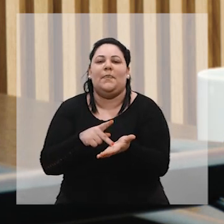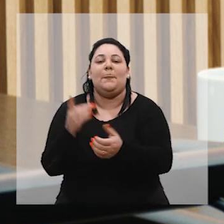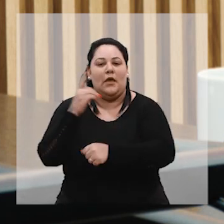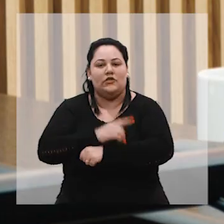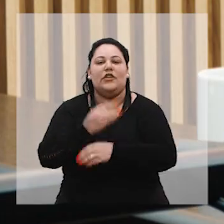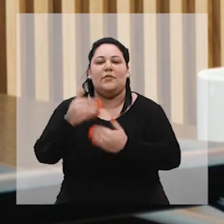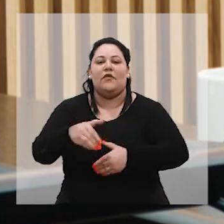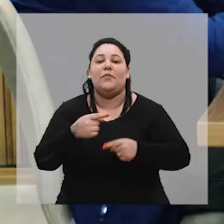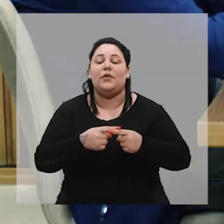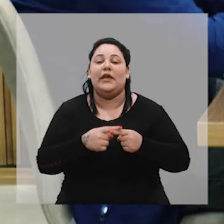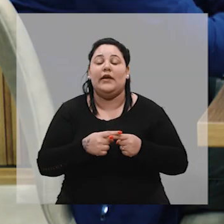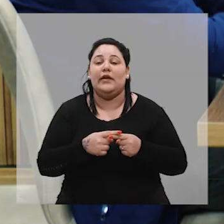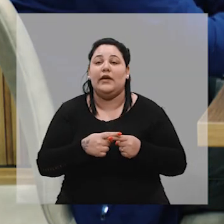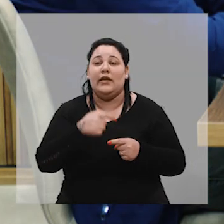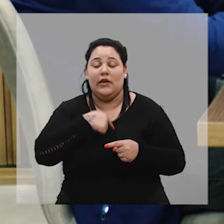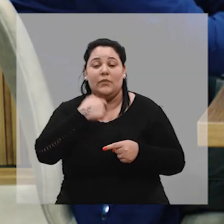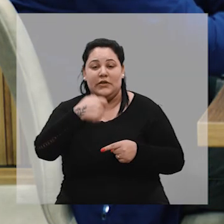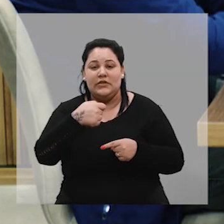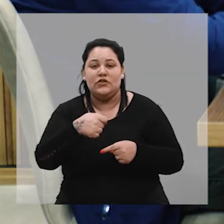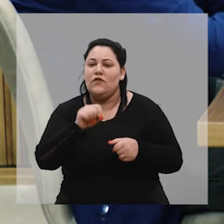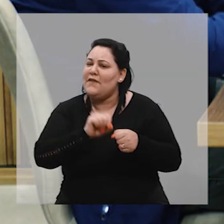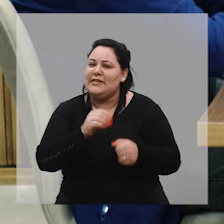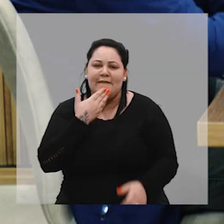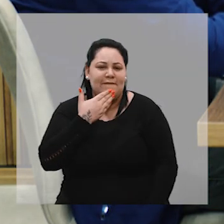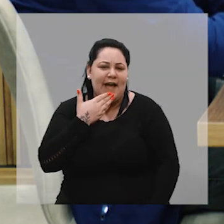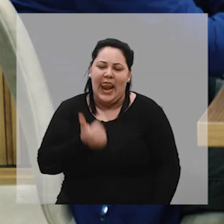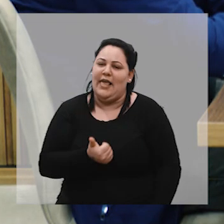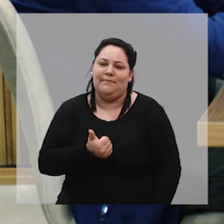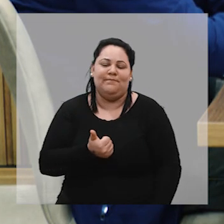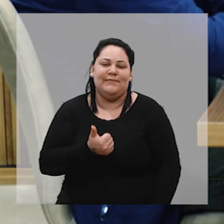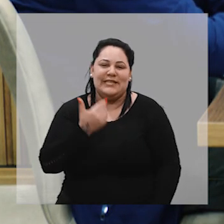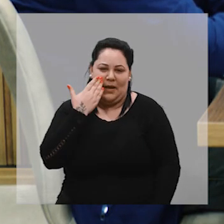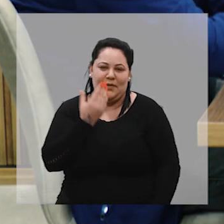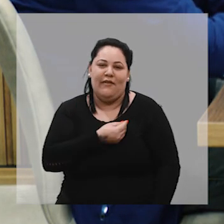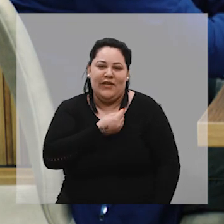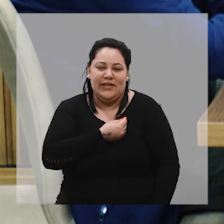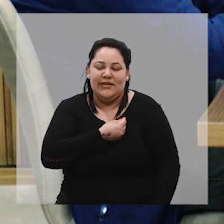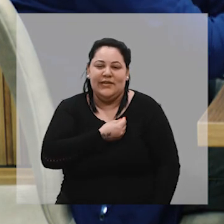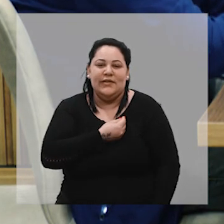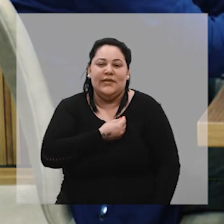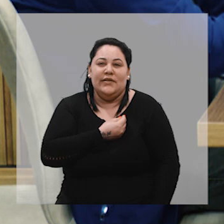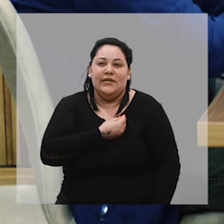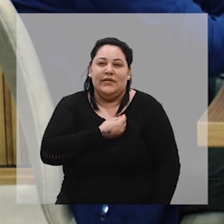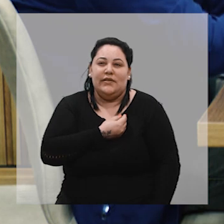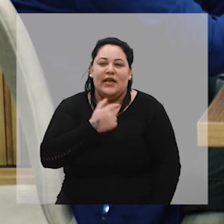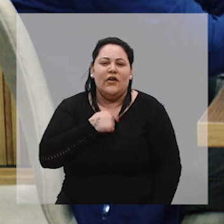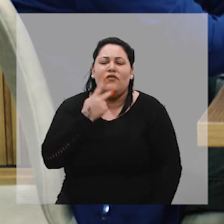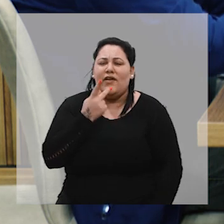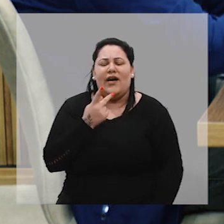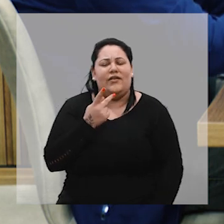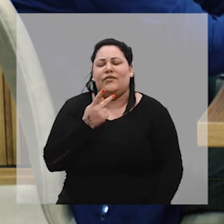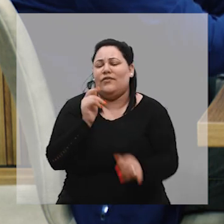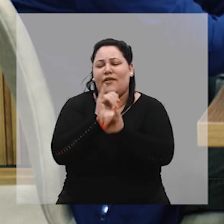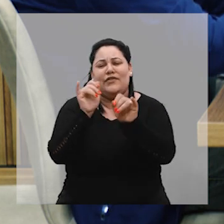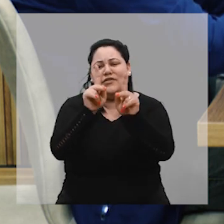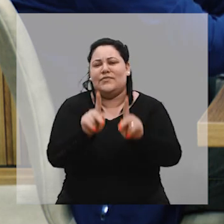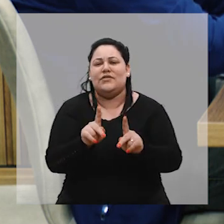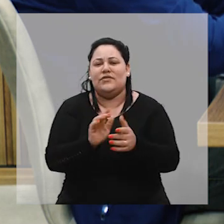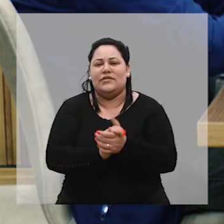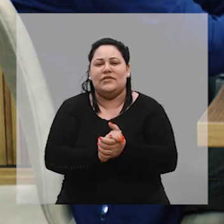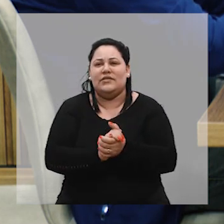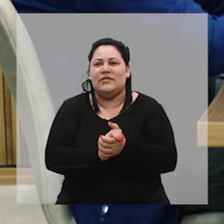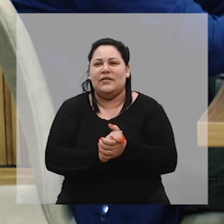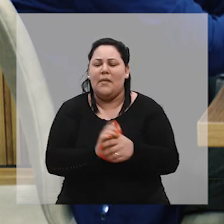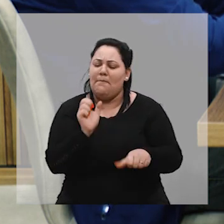seja no dia da prova. Porque eu tenho que fazer algo valer a pena. Tem que ser feito valer. Não, eu falo pra galera